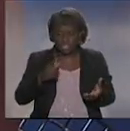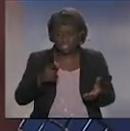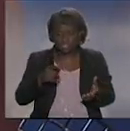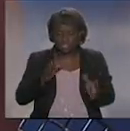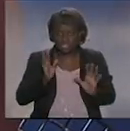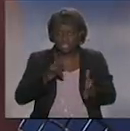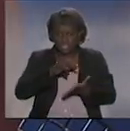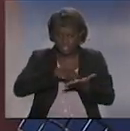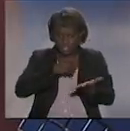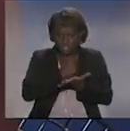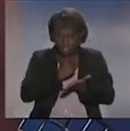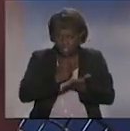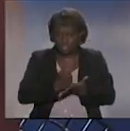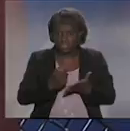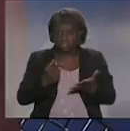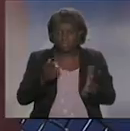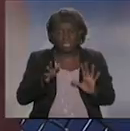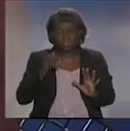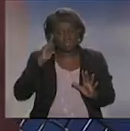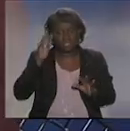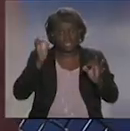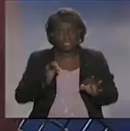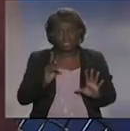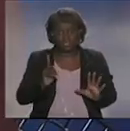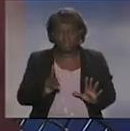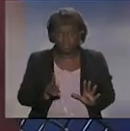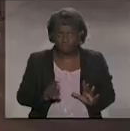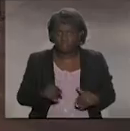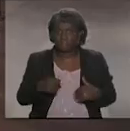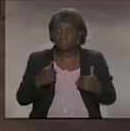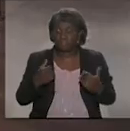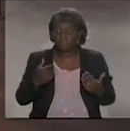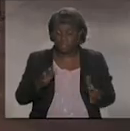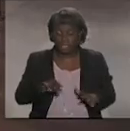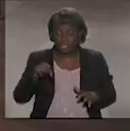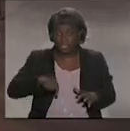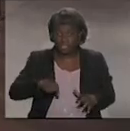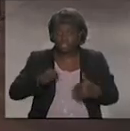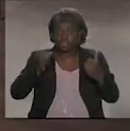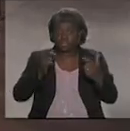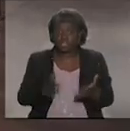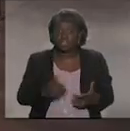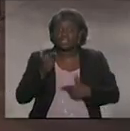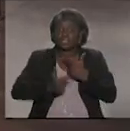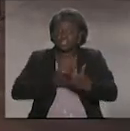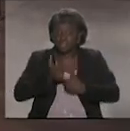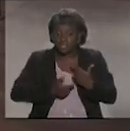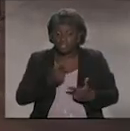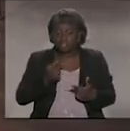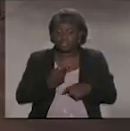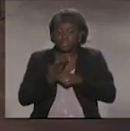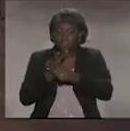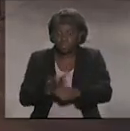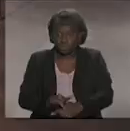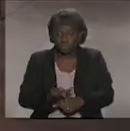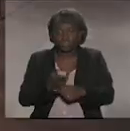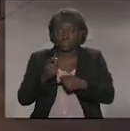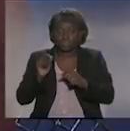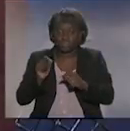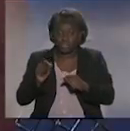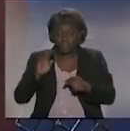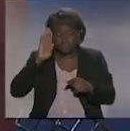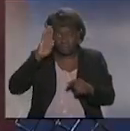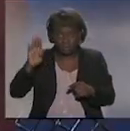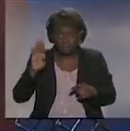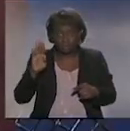um reconhecimento como parque aquícola, mas não tenho certeza. No caso aqui, o que tem sido trabalhado, a busca aí